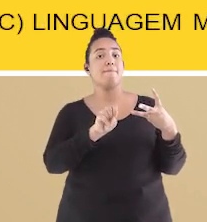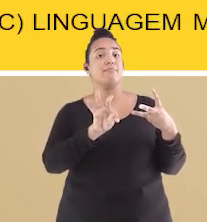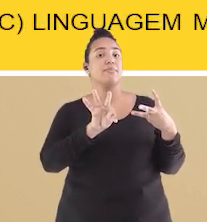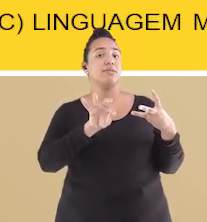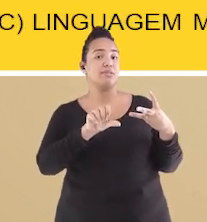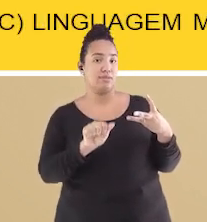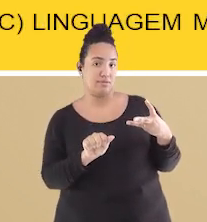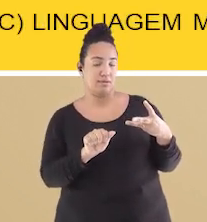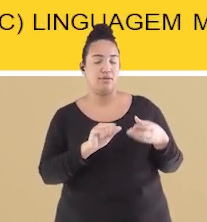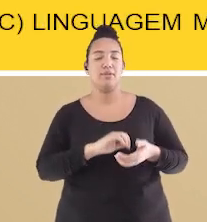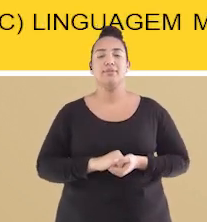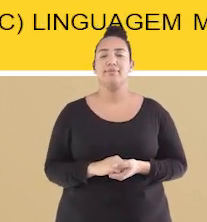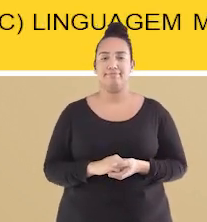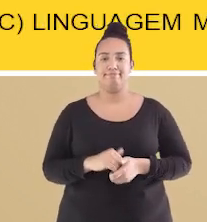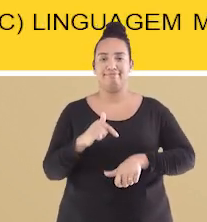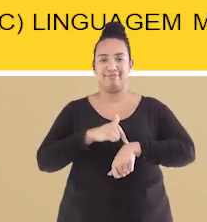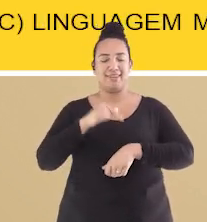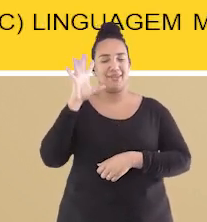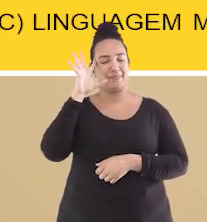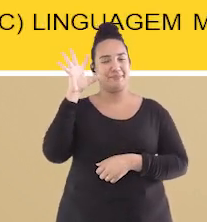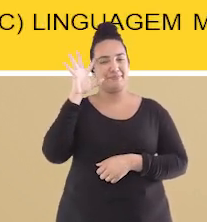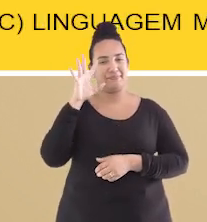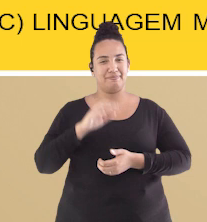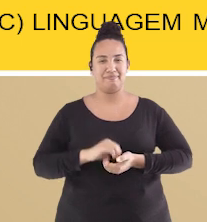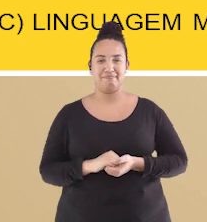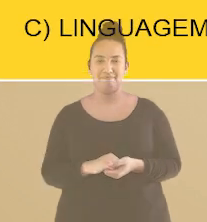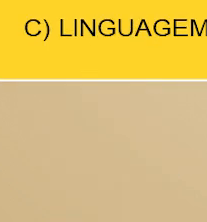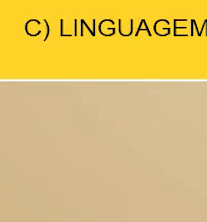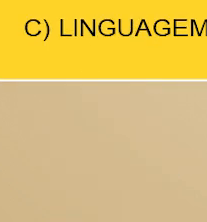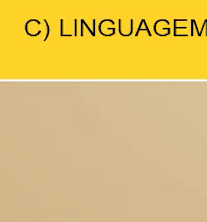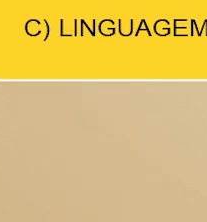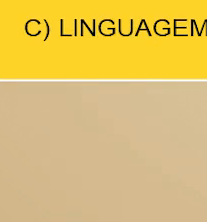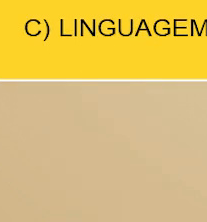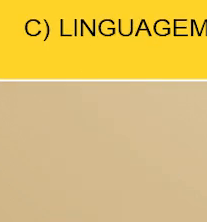C, linguagem mista? Tempo para vocês pensarem.